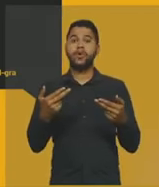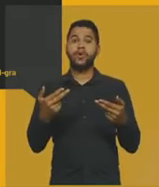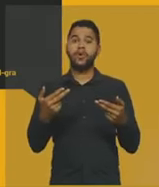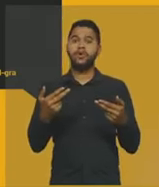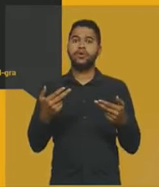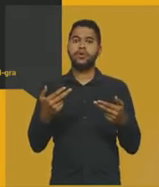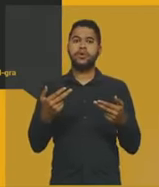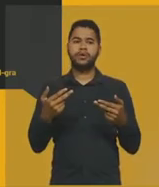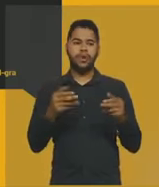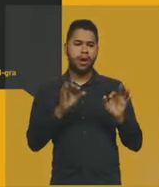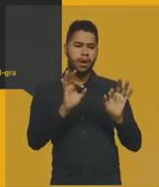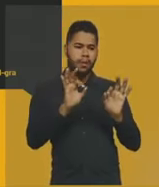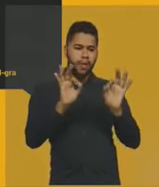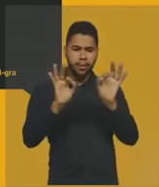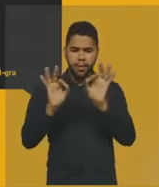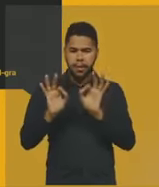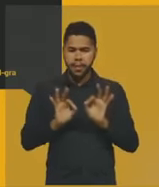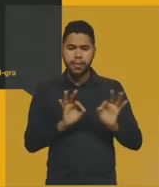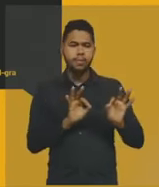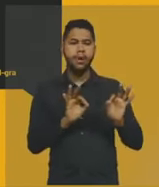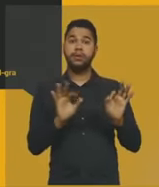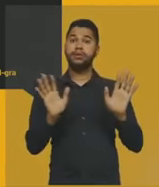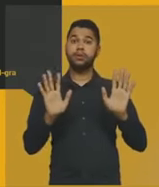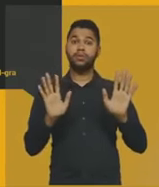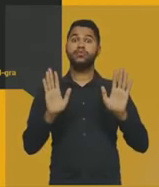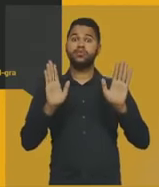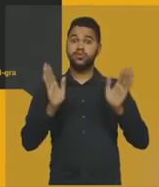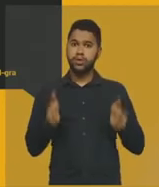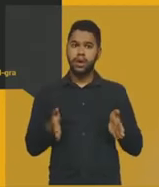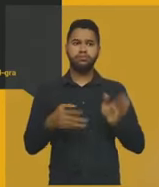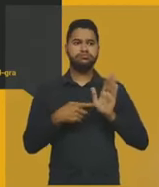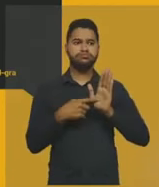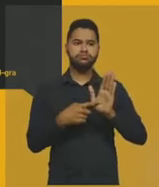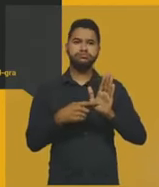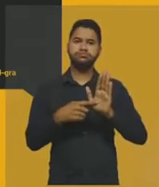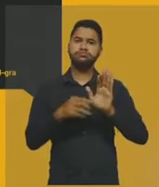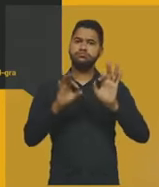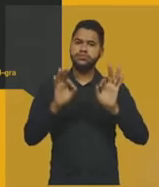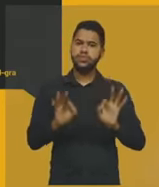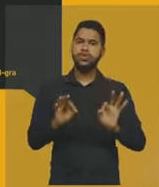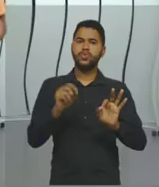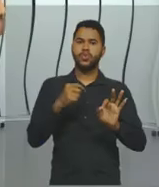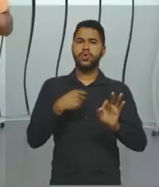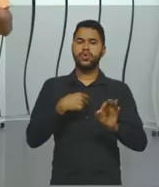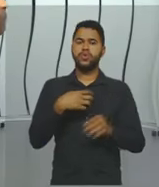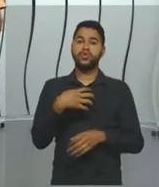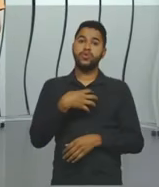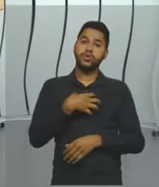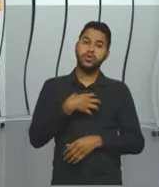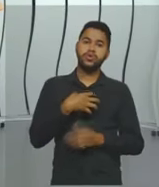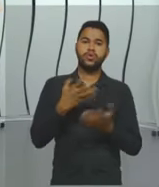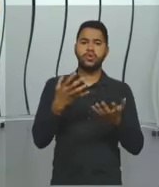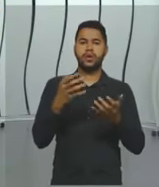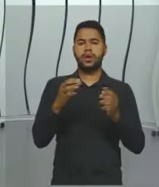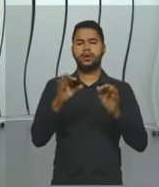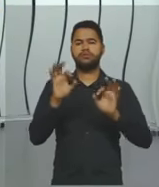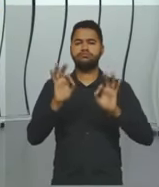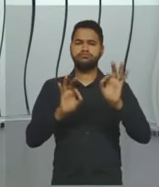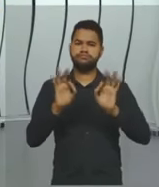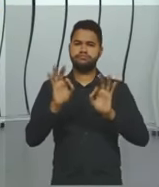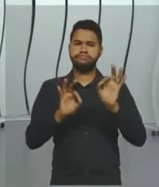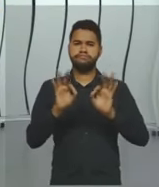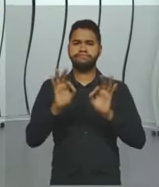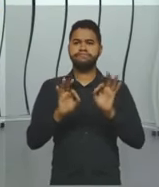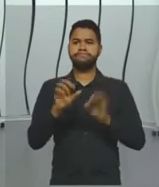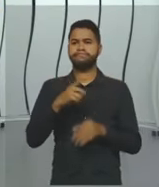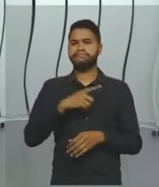vai montando palavrinha por palavrinha. Já existe uma expressão para designar aquilo que eu estou sentindo ou o que eu quero fazer. Então, tem